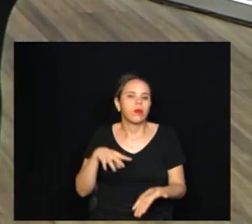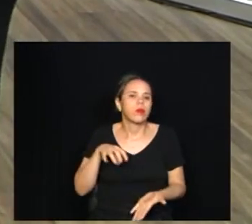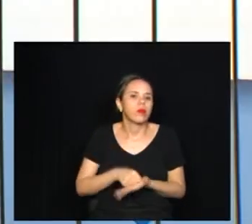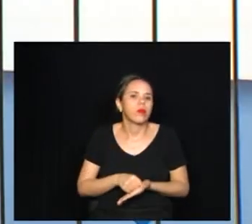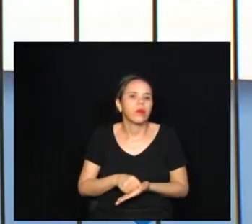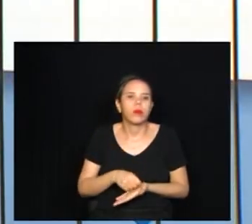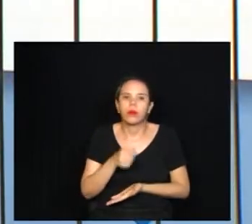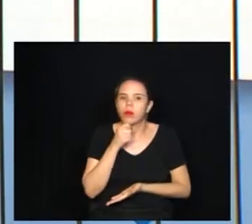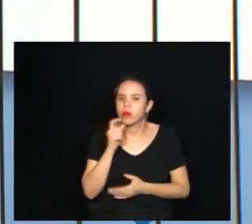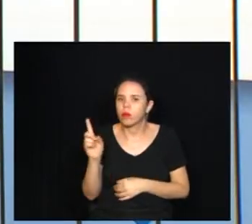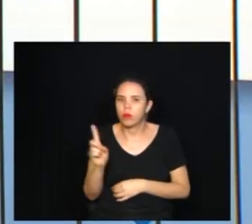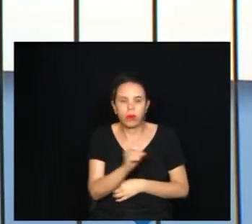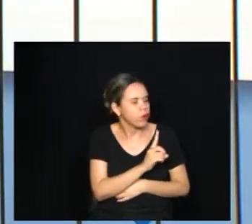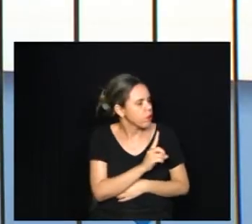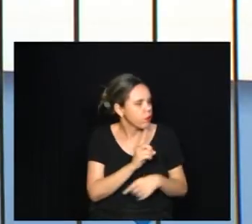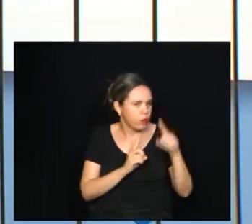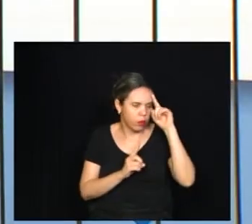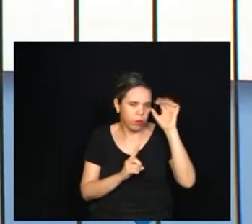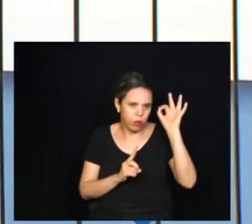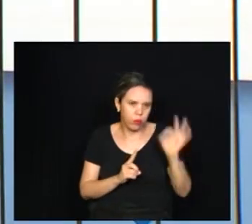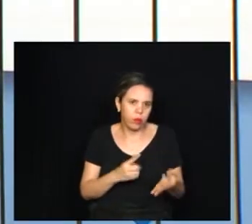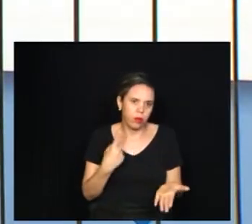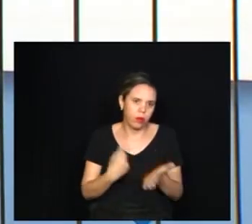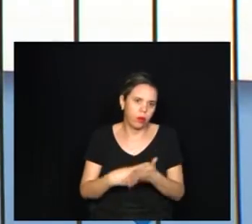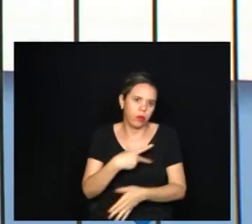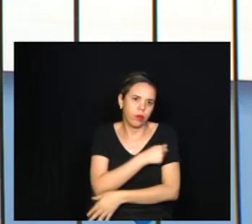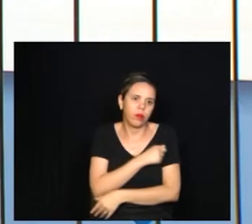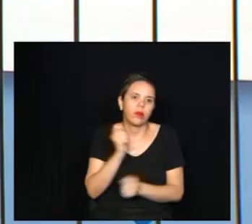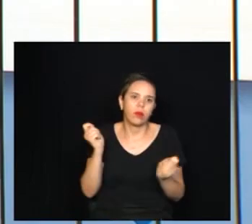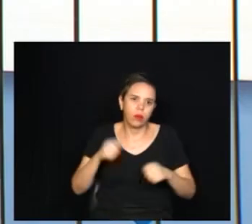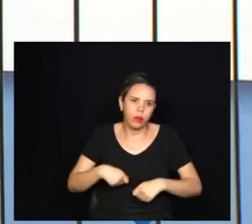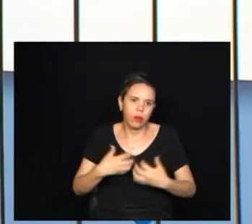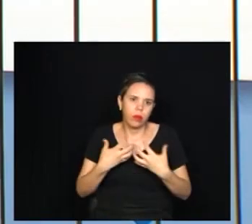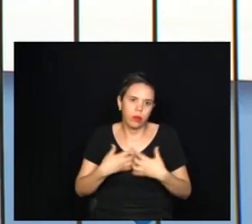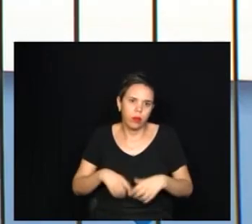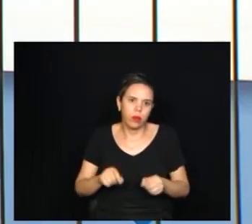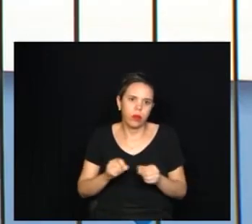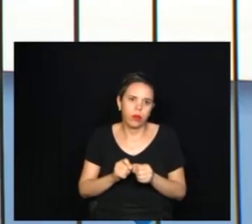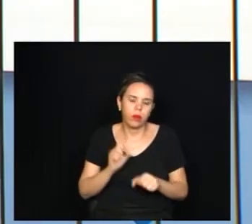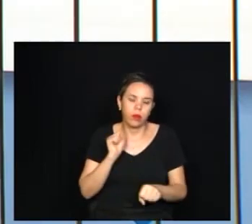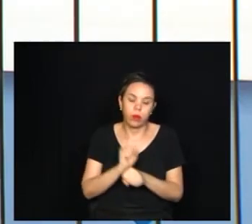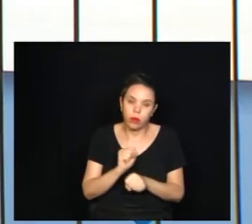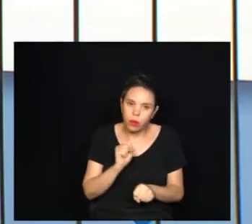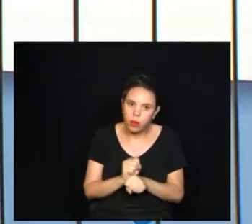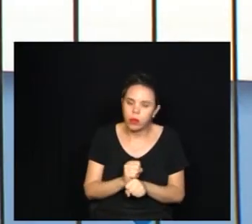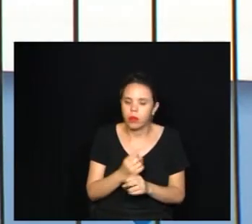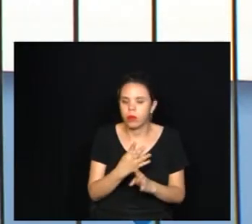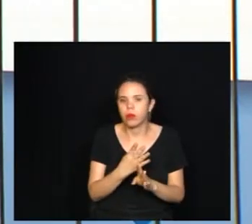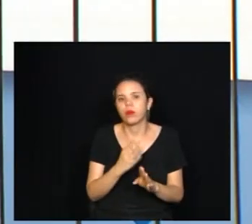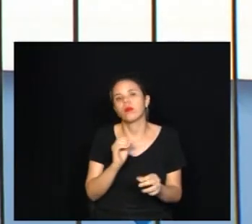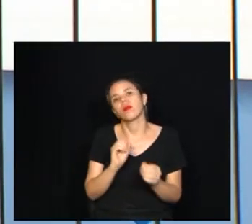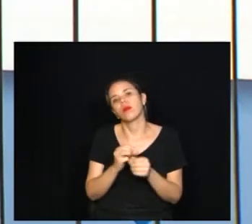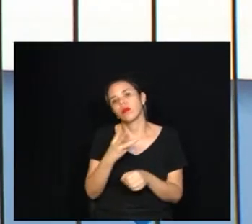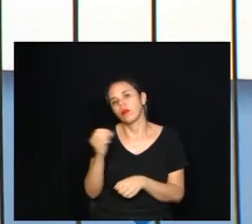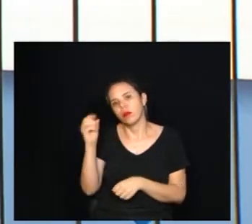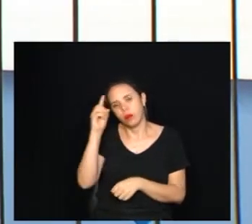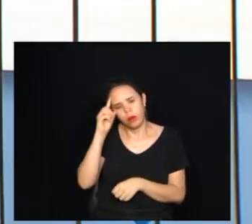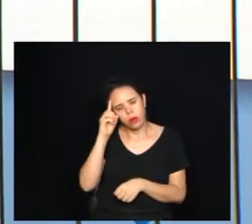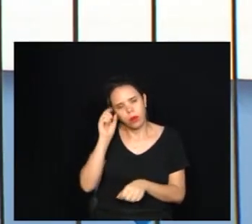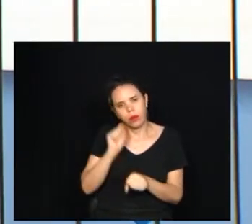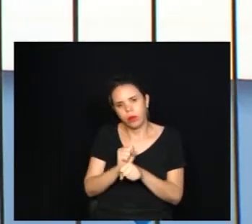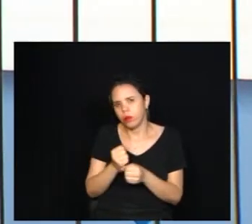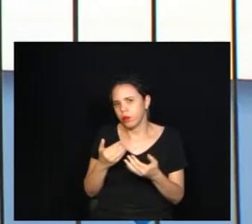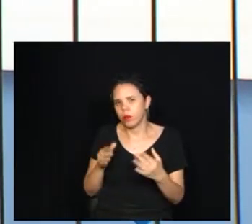e que não comparecer no dia agendado, ainda está funcionando aquela suspensão de 30 dias no sistema de